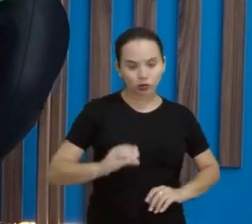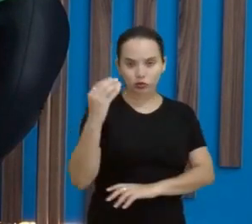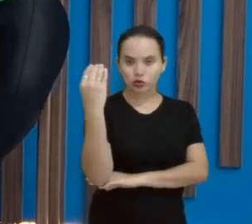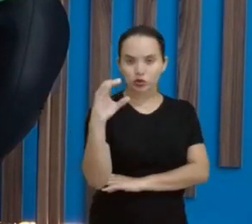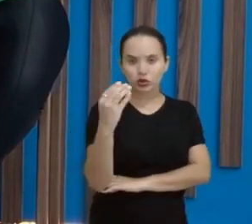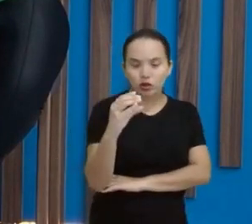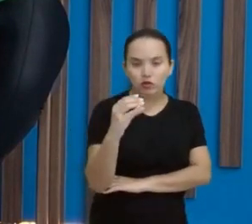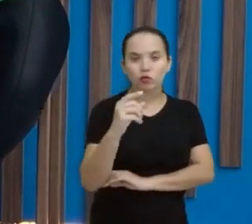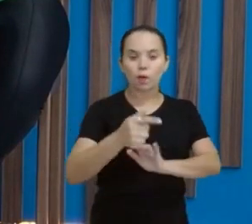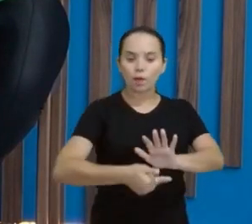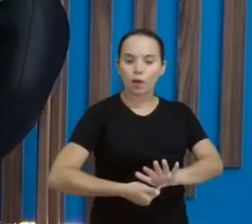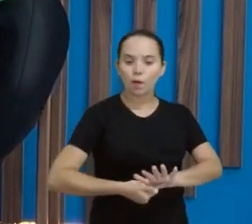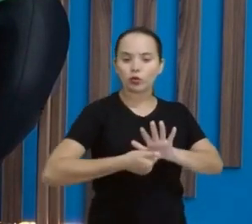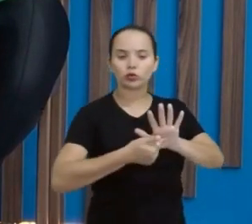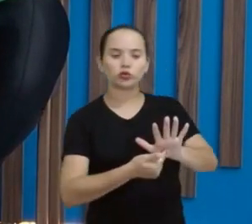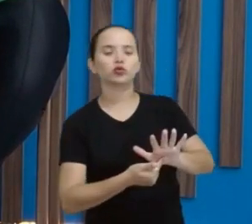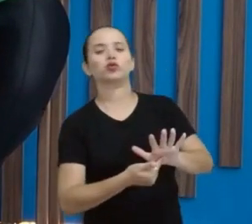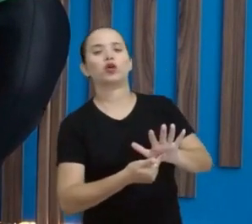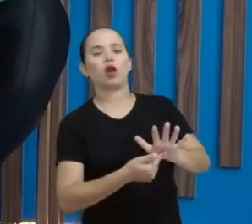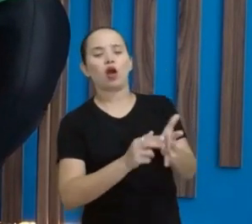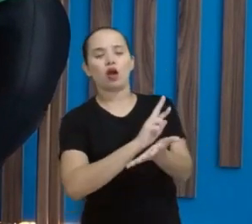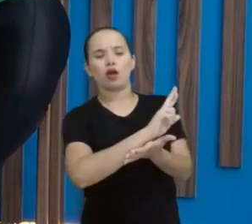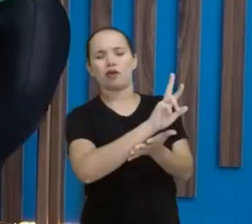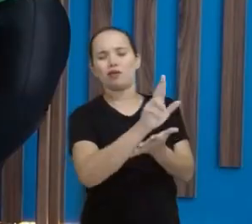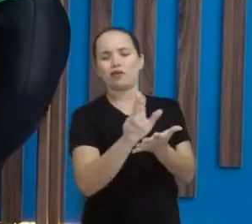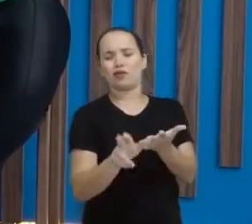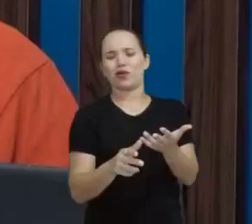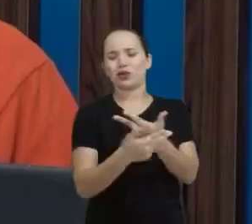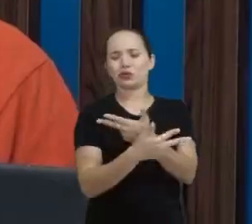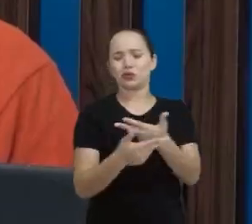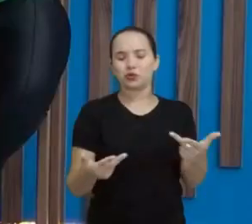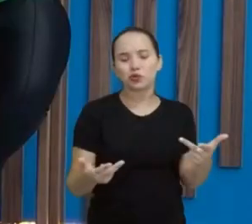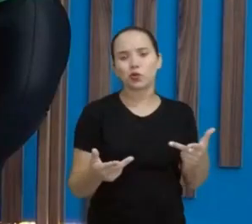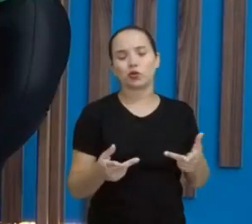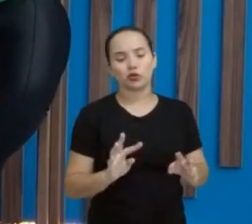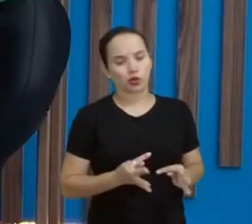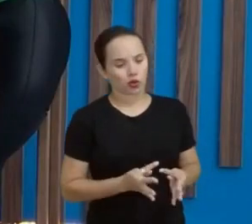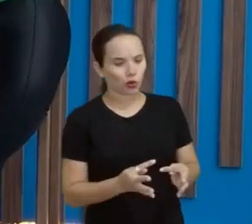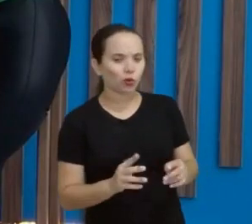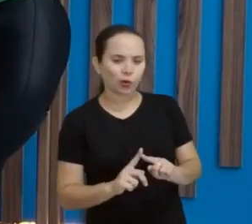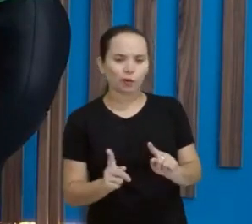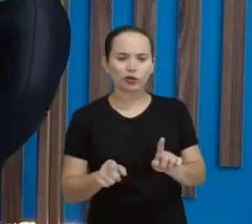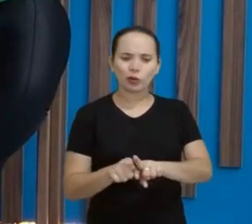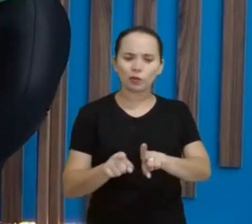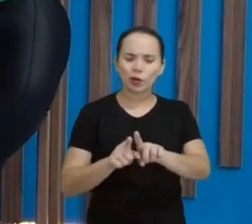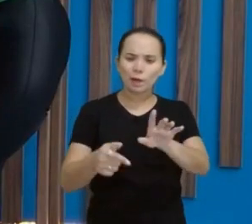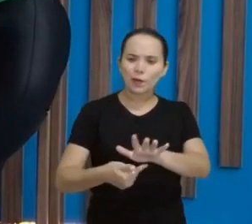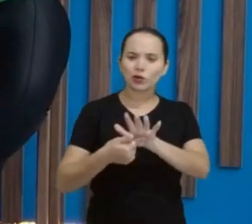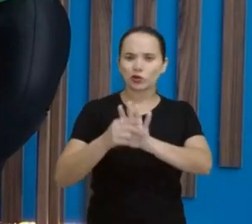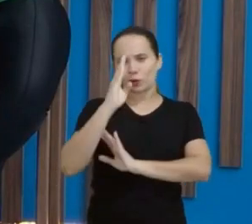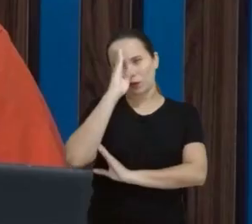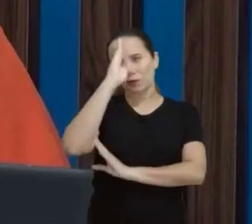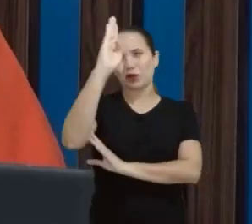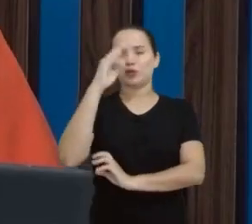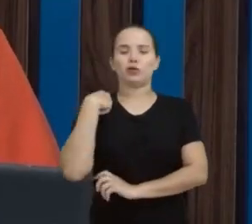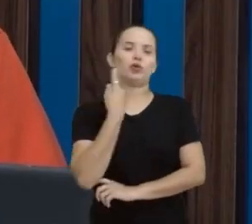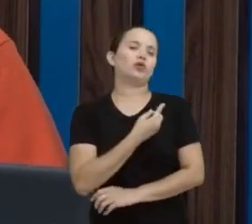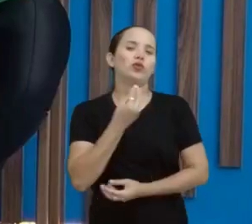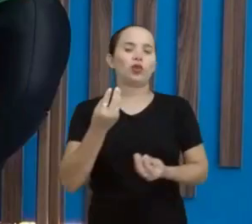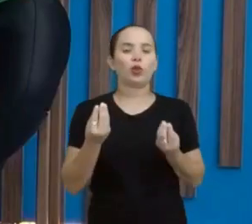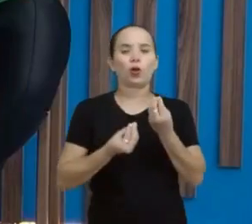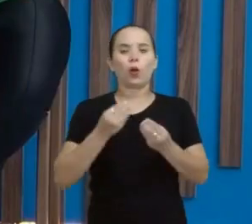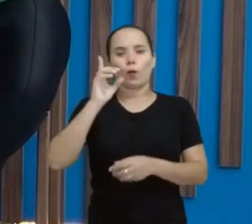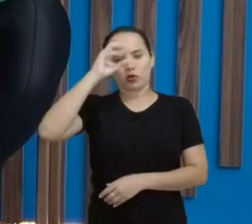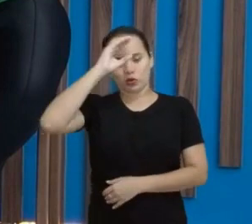ela reflete muito em diversos equipamentos tecnológicos, mas ela reflete principalmente na gente como cidadão, né? Ou seja,